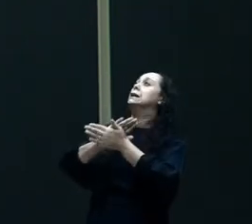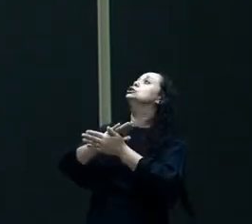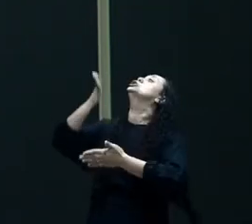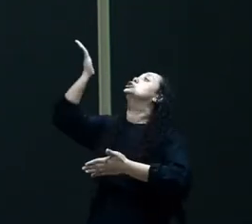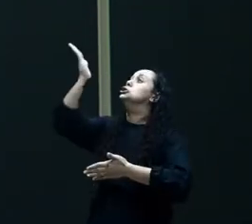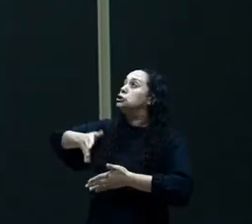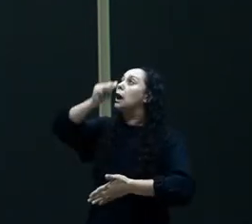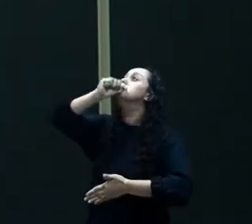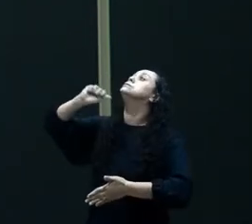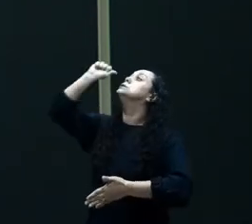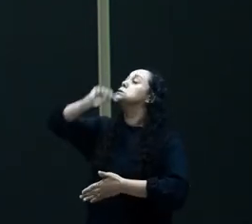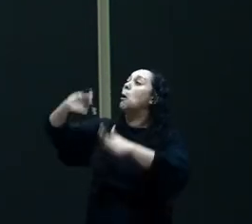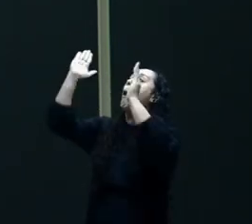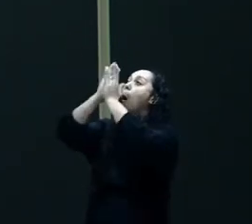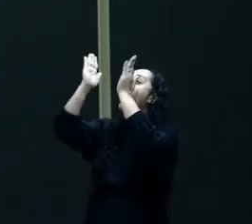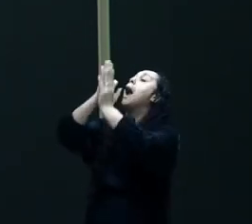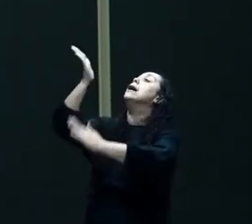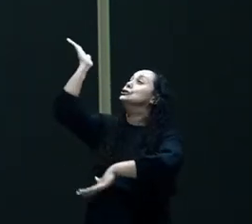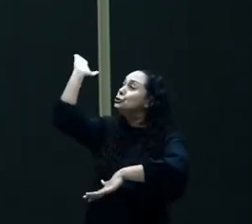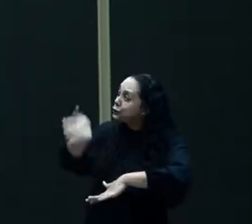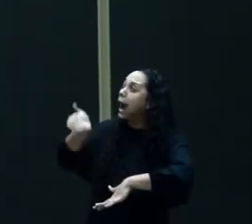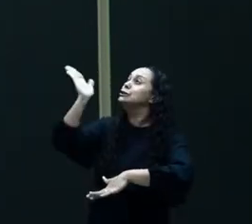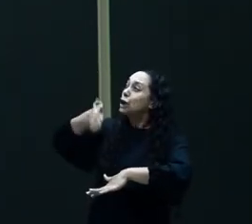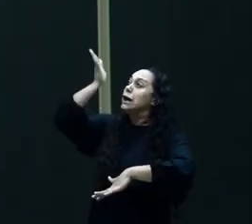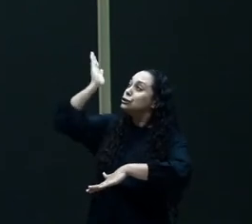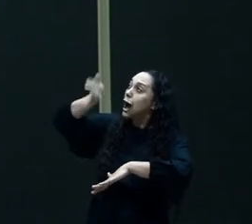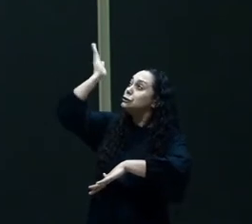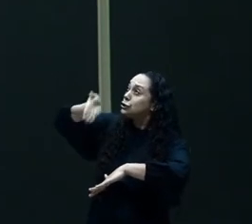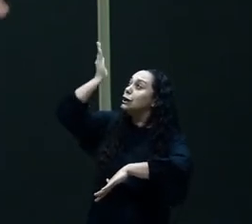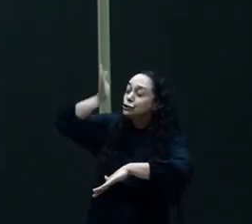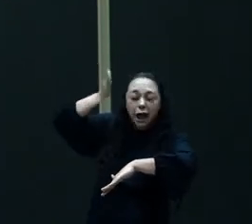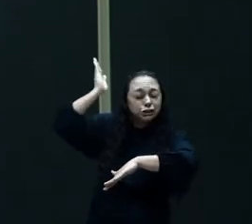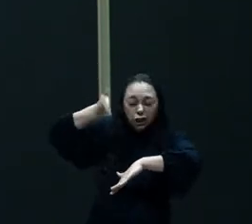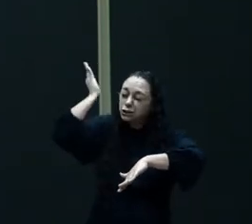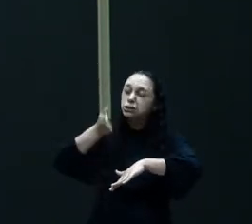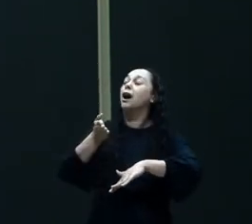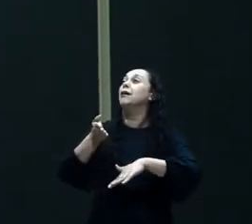cansei é oração Eu já cansei eu já fui ali eu já fui lá eu já fiz